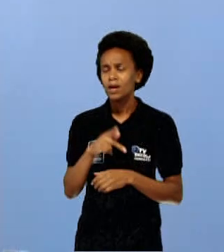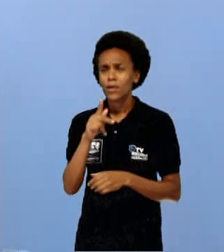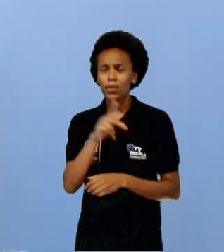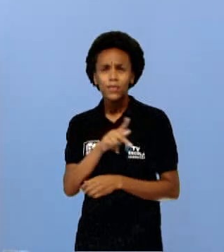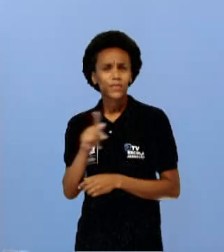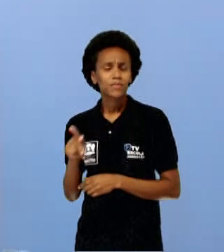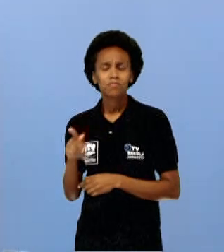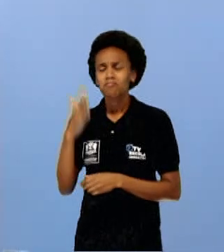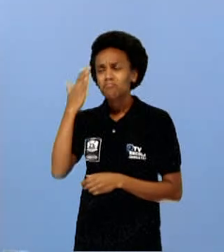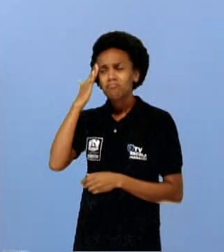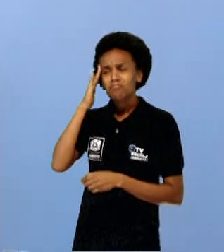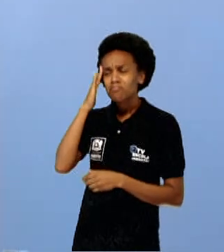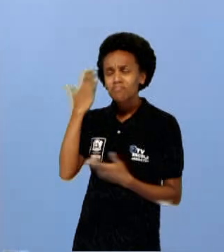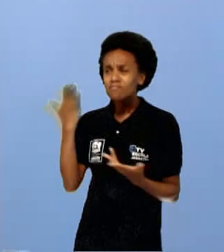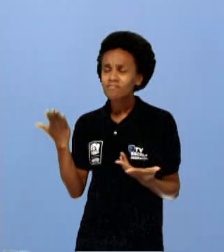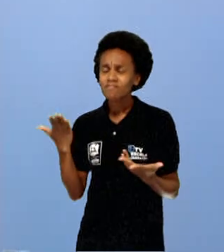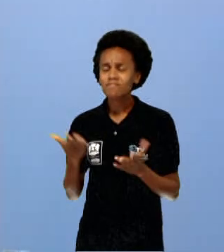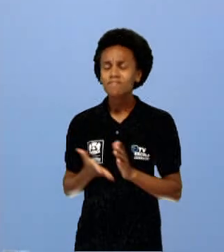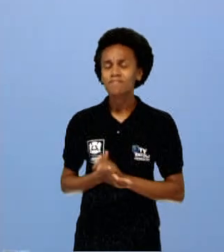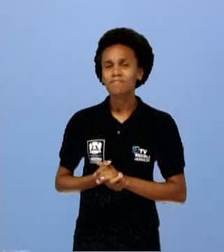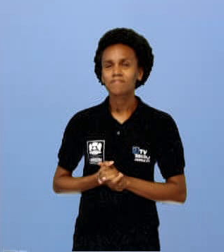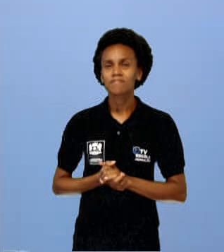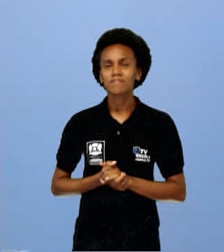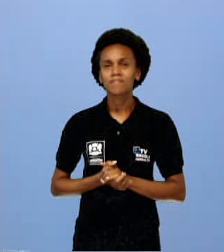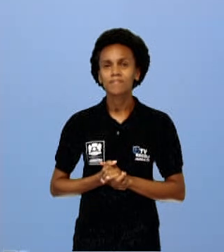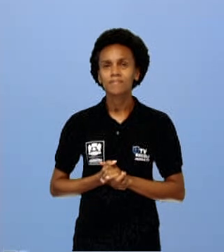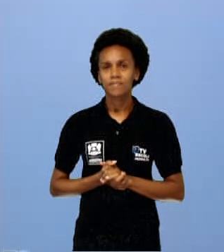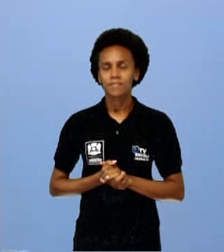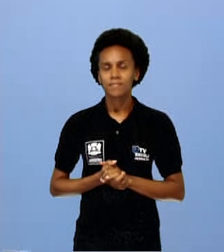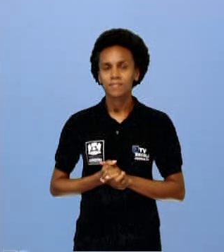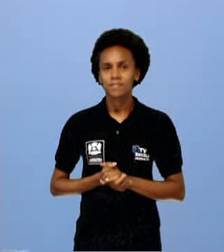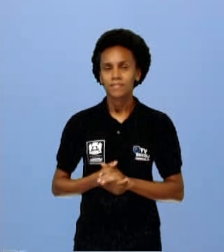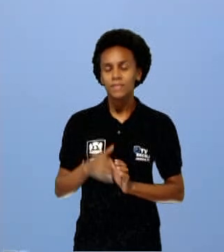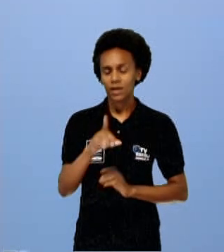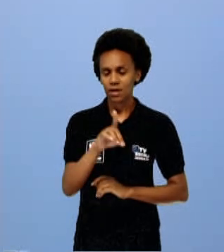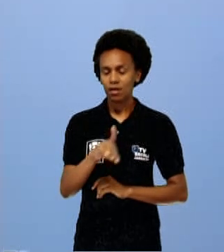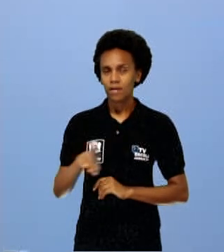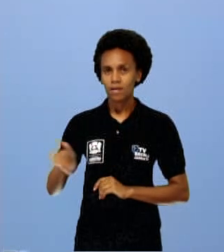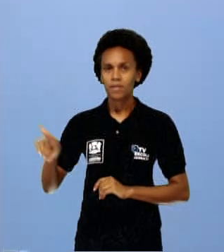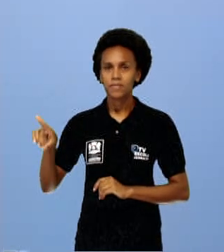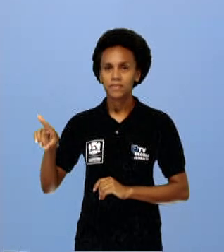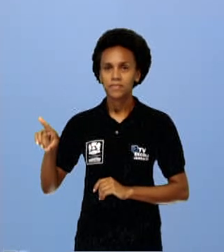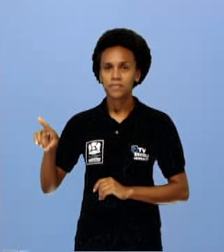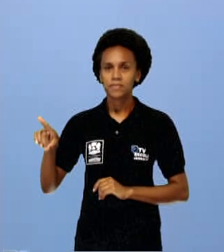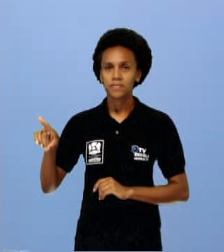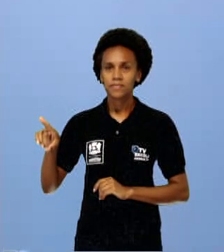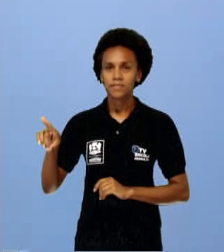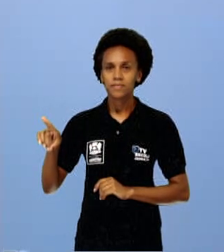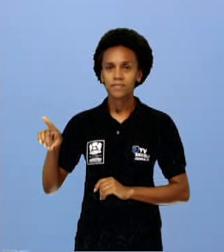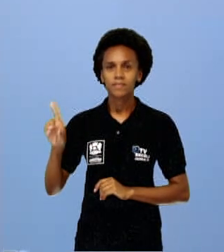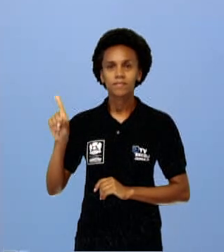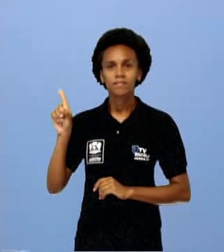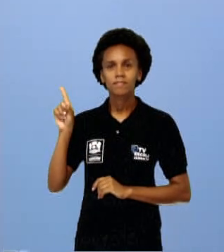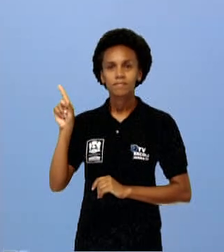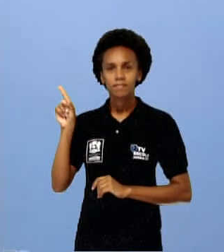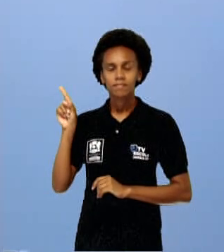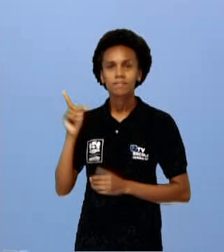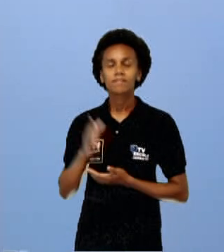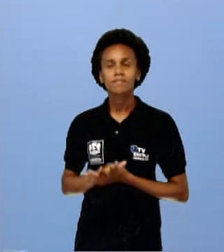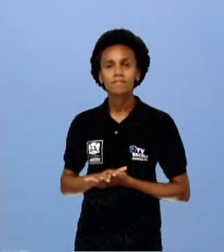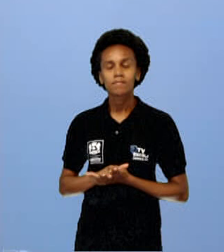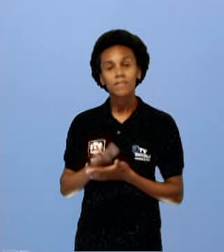tá direita é essa minha mãozinha aqui ó Ah tá certo